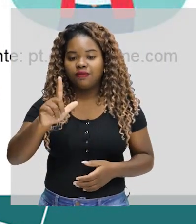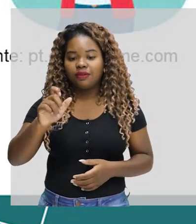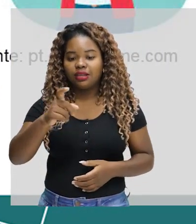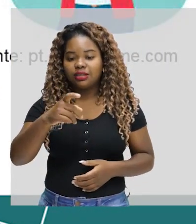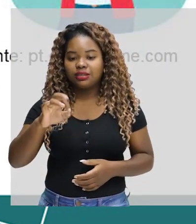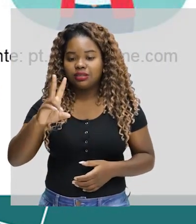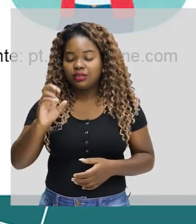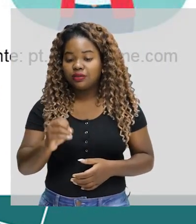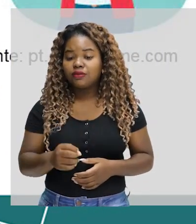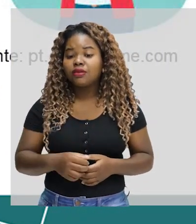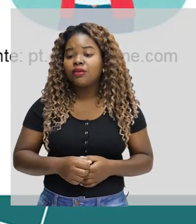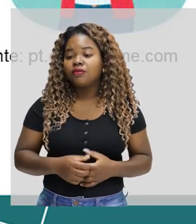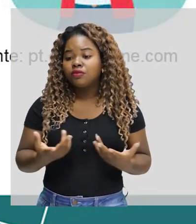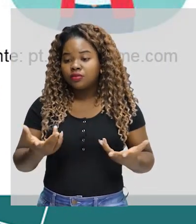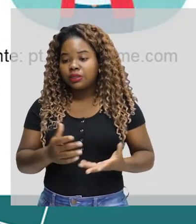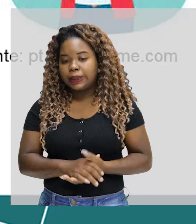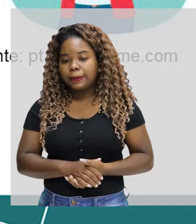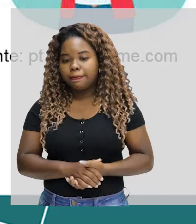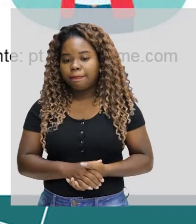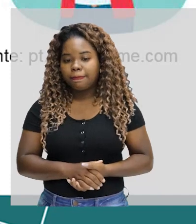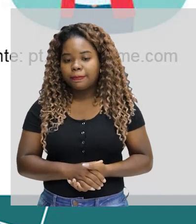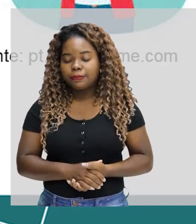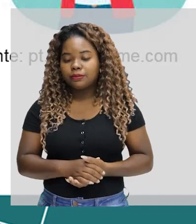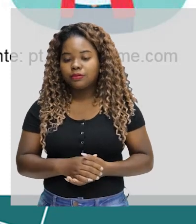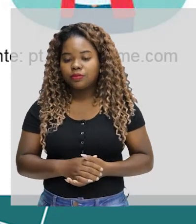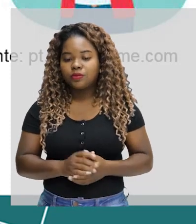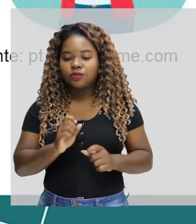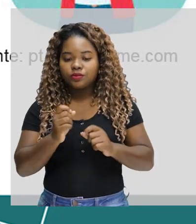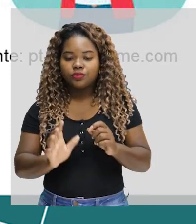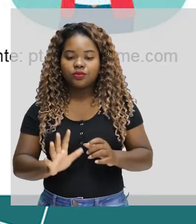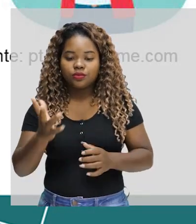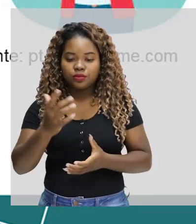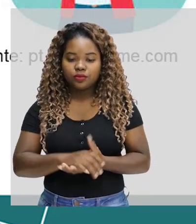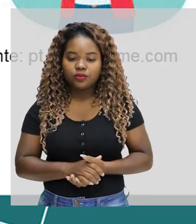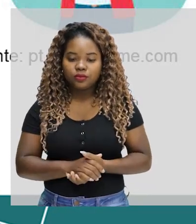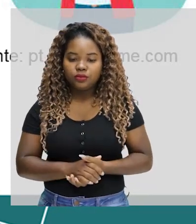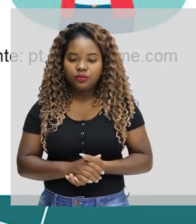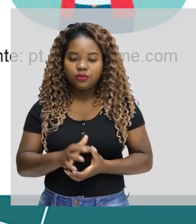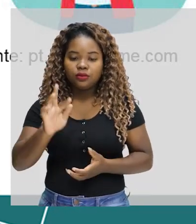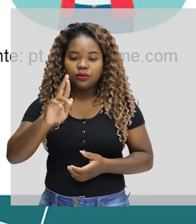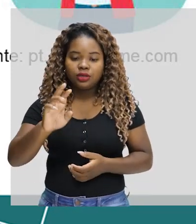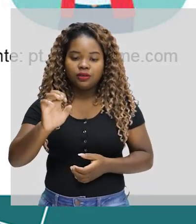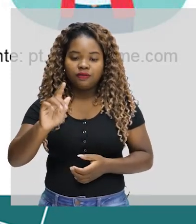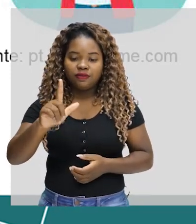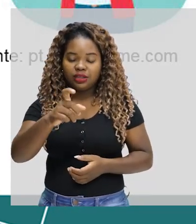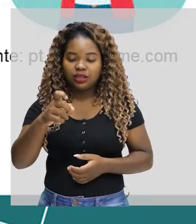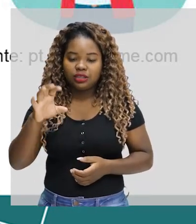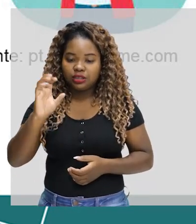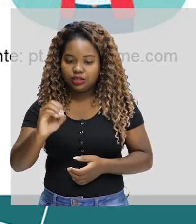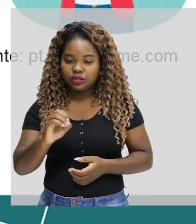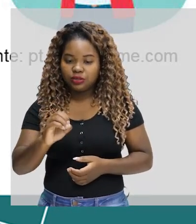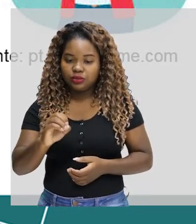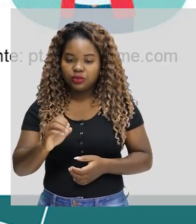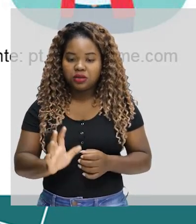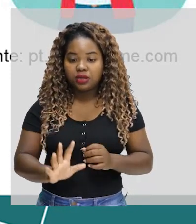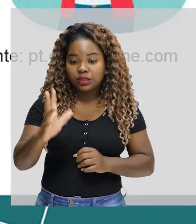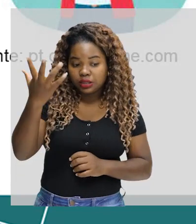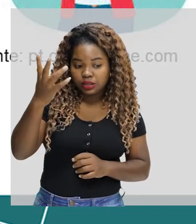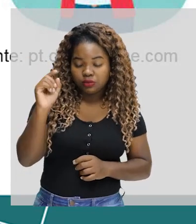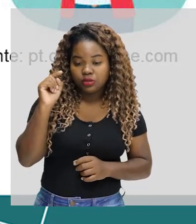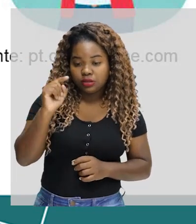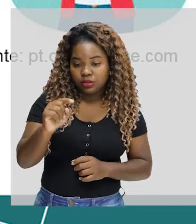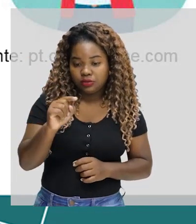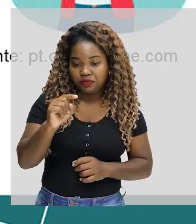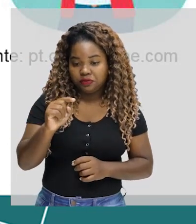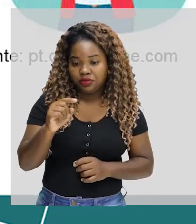o próprio nome também te dá algumas dicas. Reflexivo vem de reflexo. É aquela ação que você